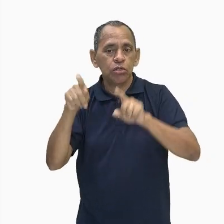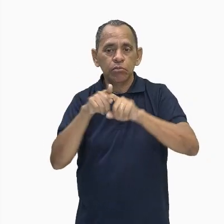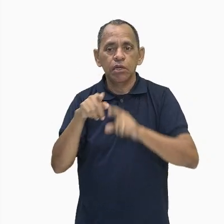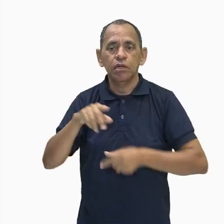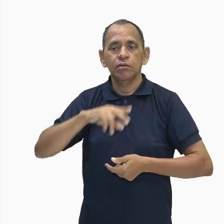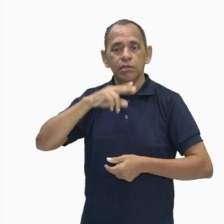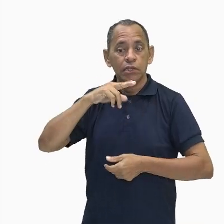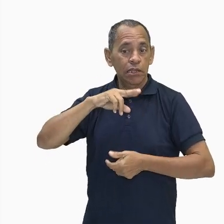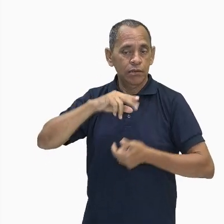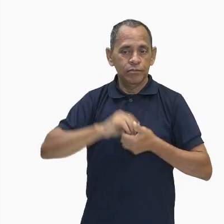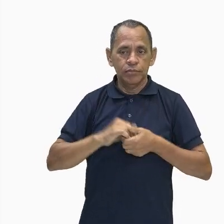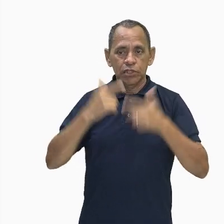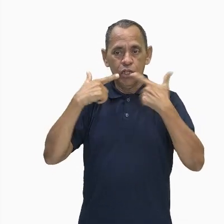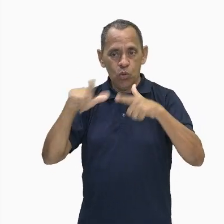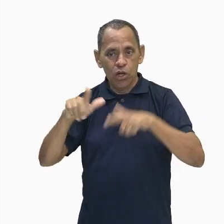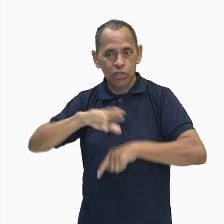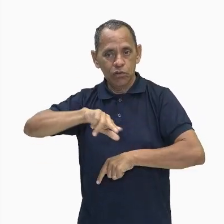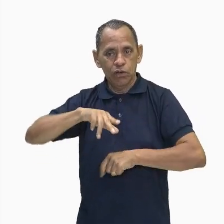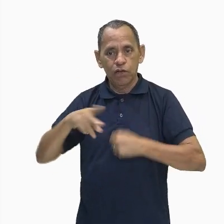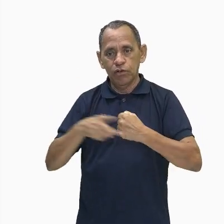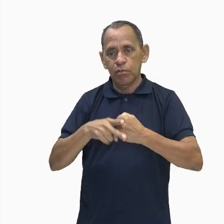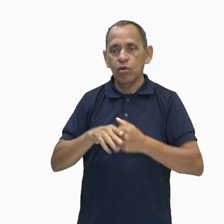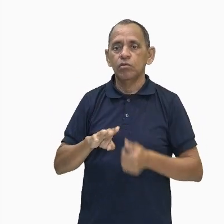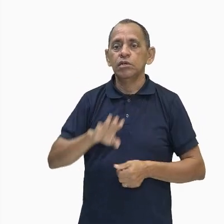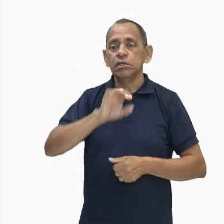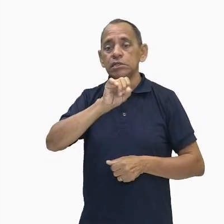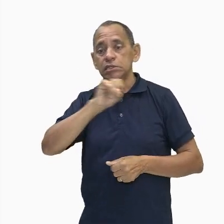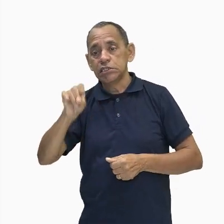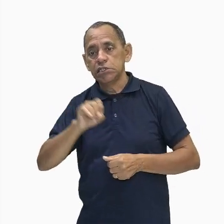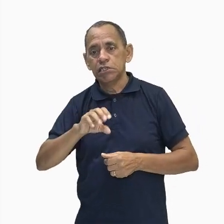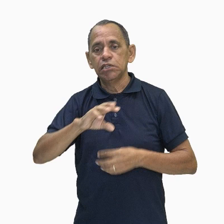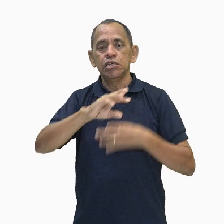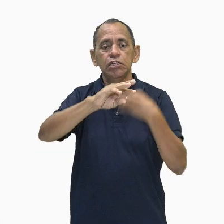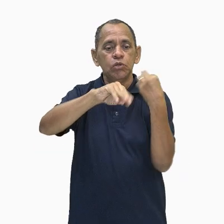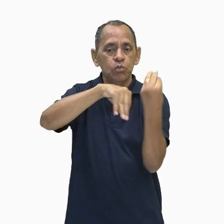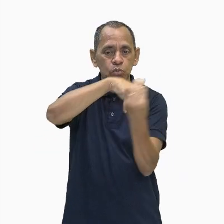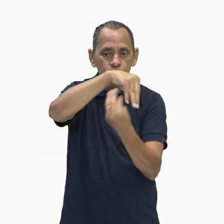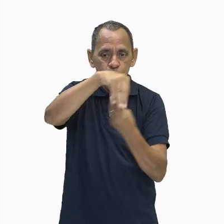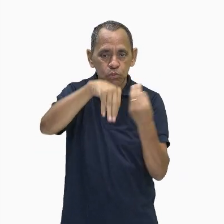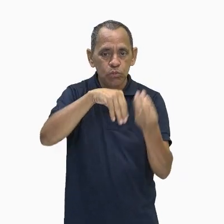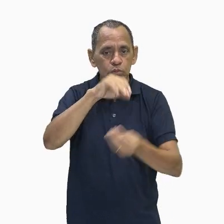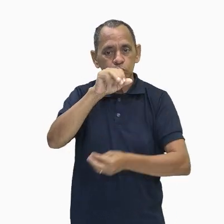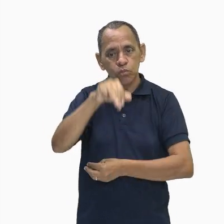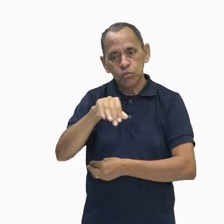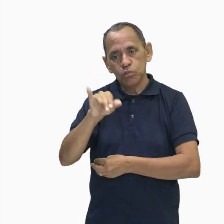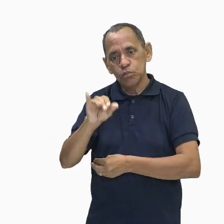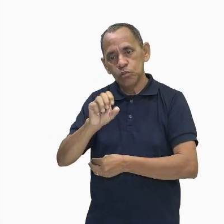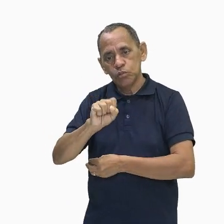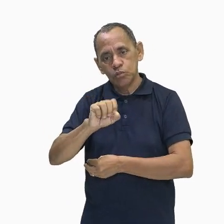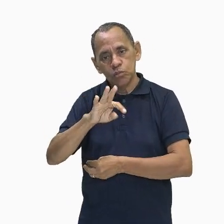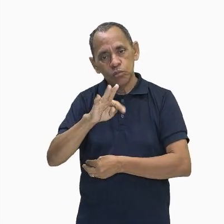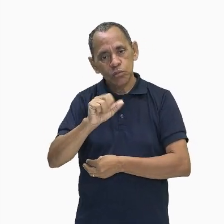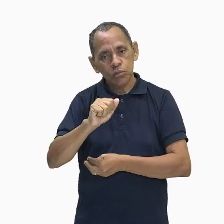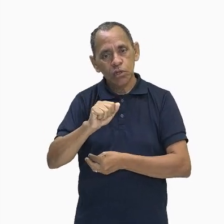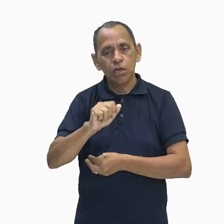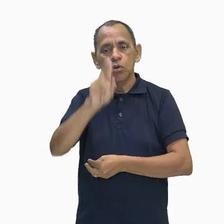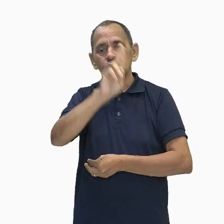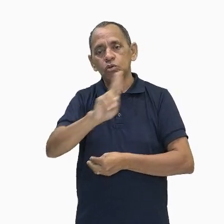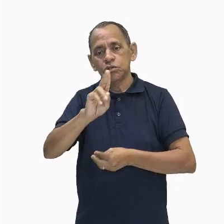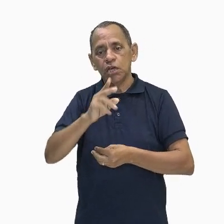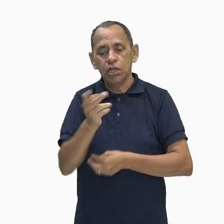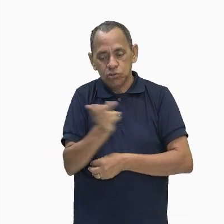ela é mista quando mistura as duas coisas, e um exemplo bem claro disso é justamente o gênero